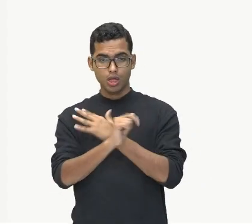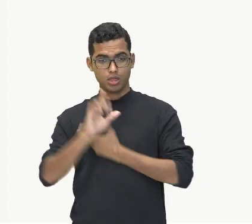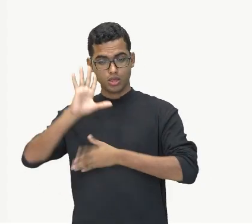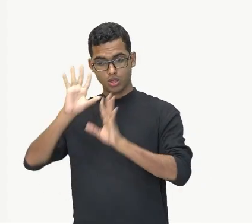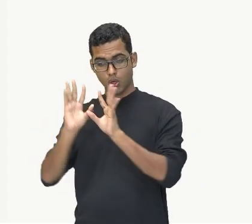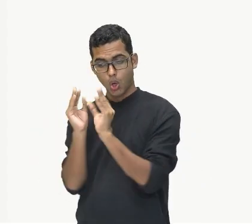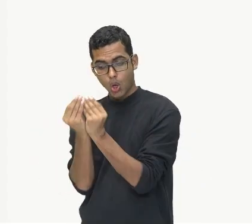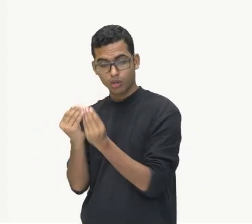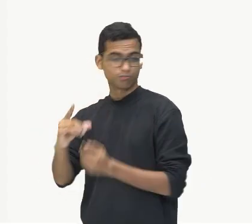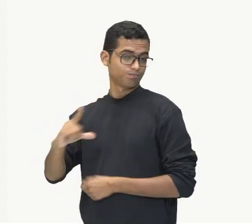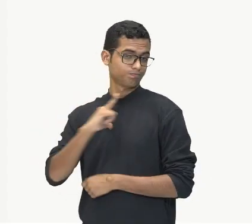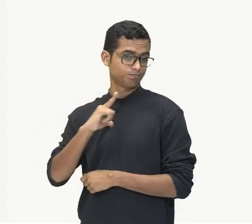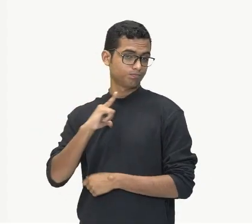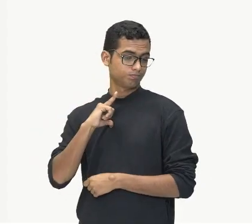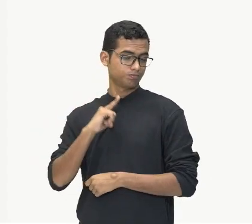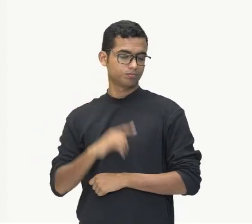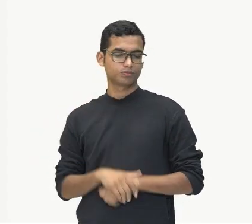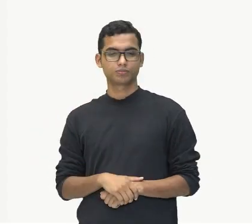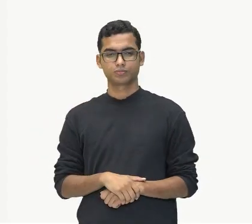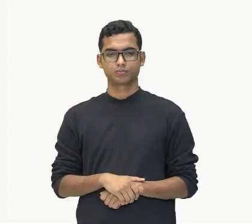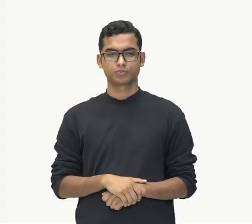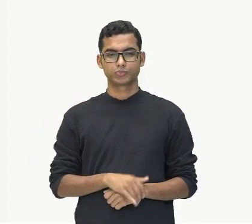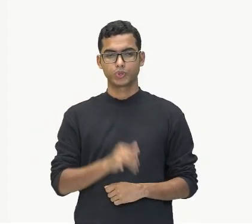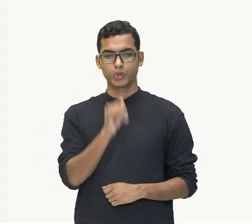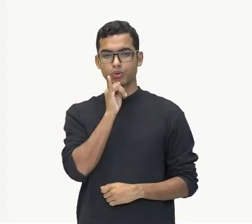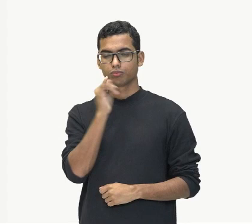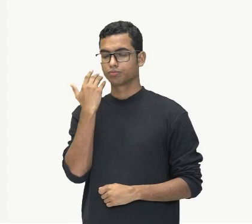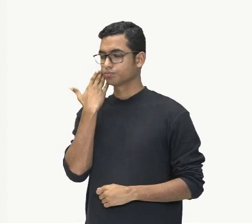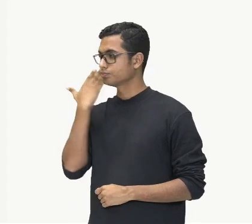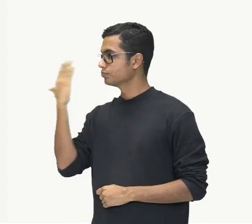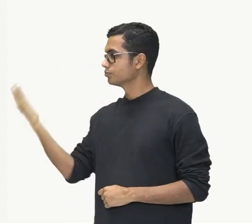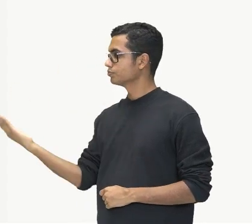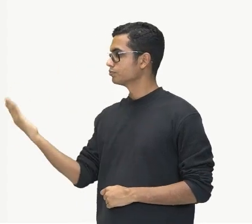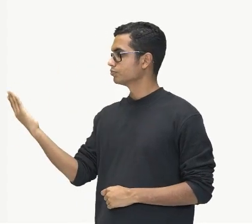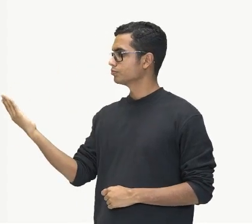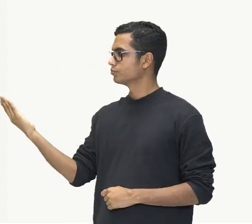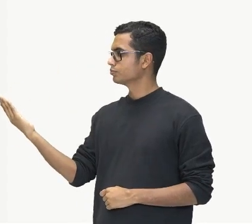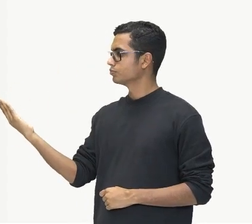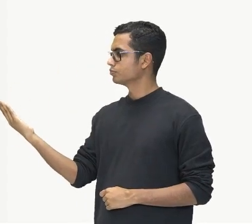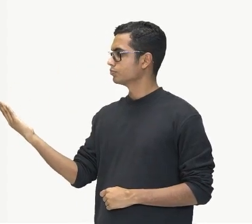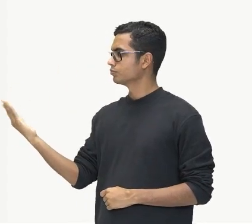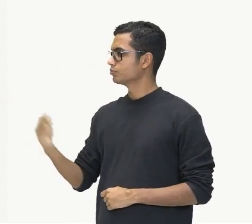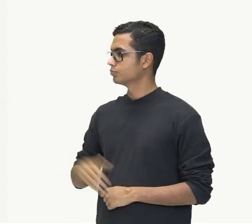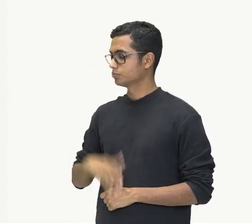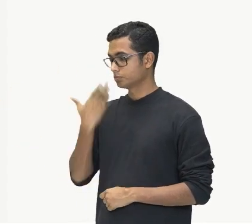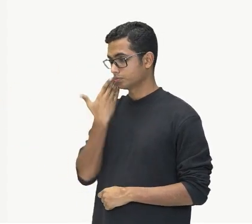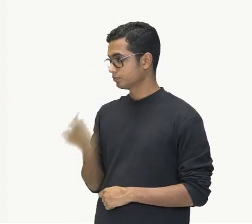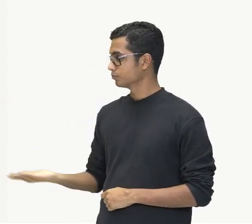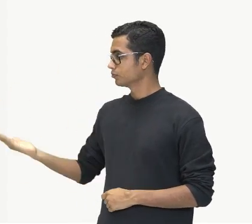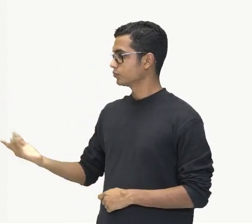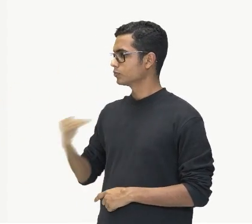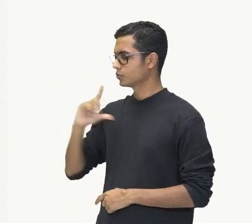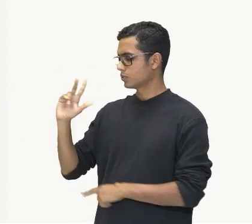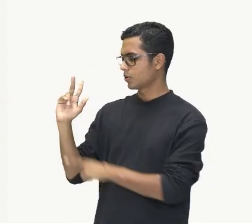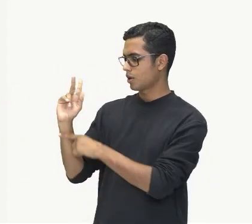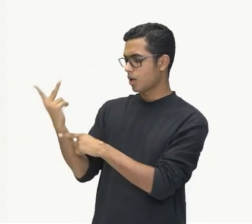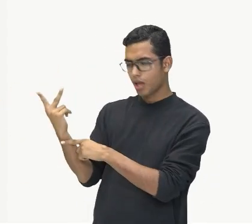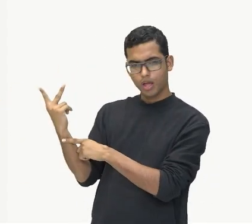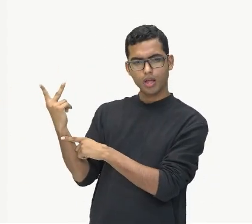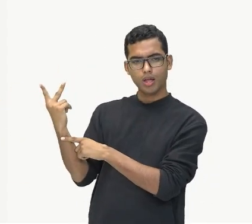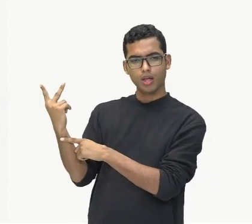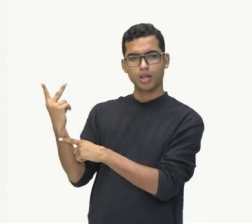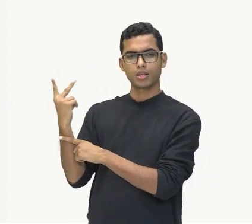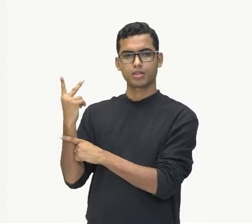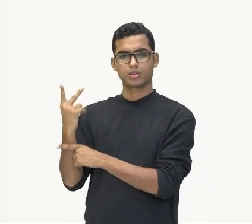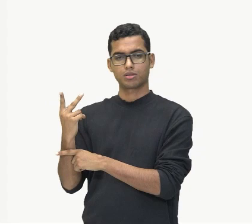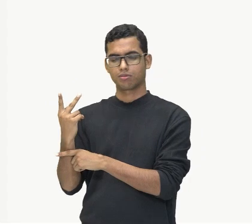sua composição. Observe aqui nos exemplos que eu tenho, né? E eu tenho aí, ó,